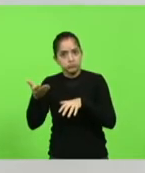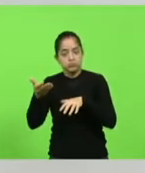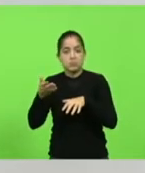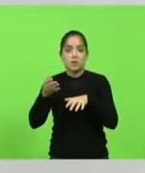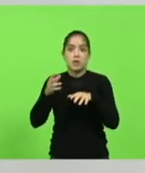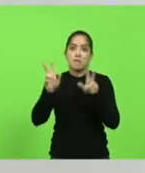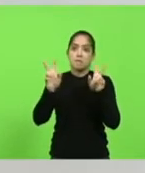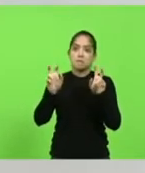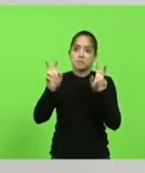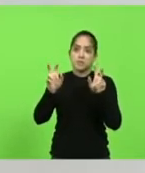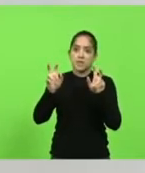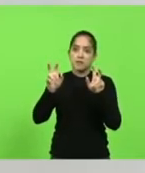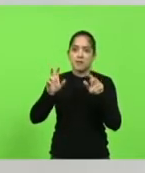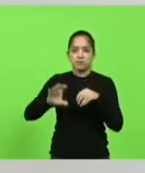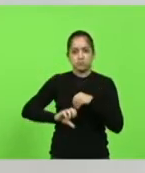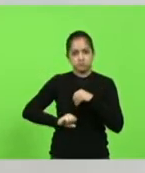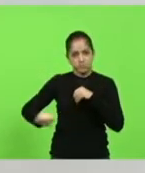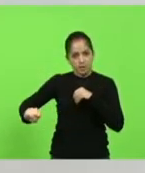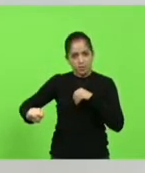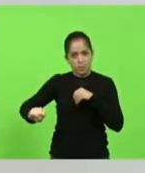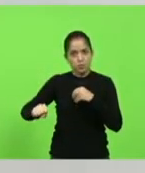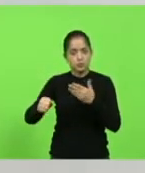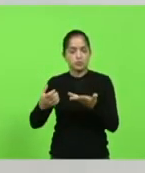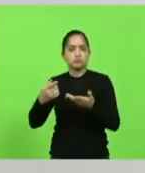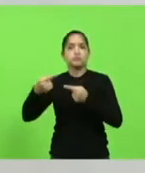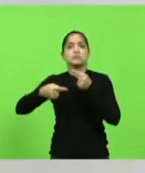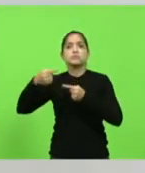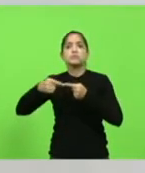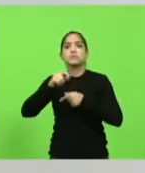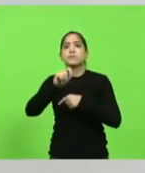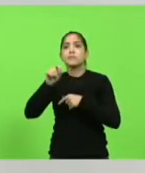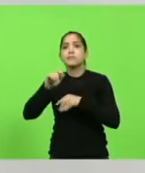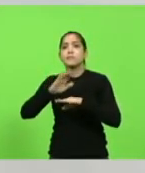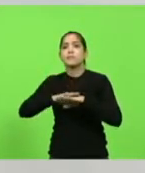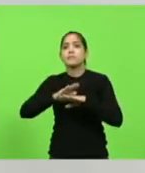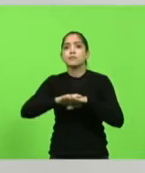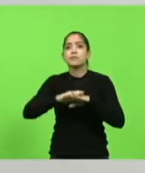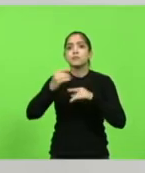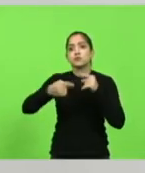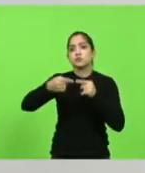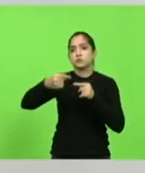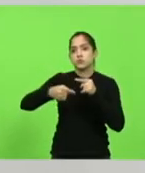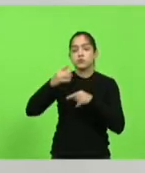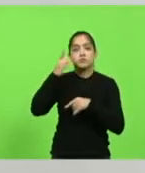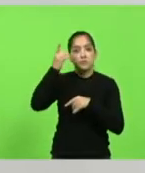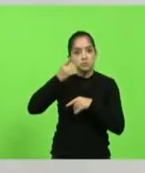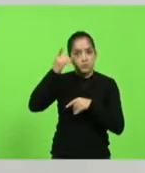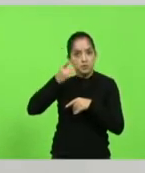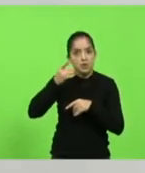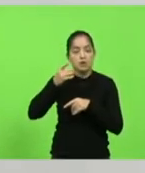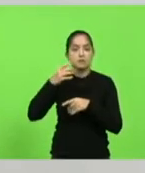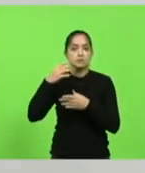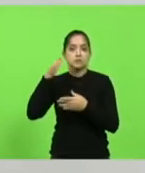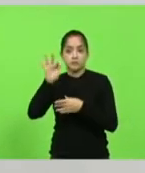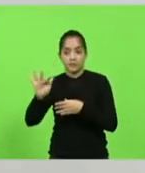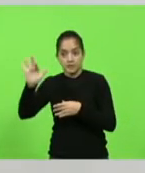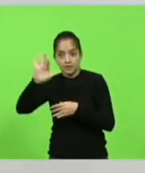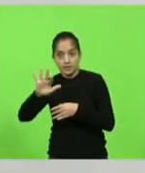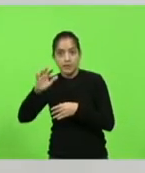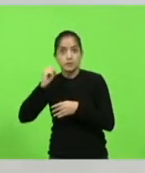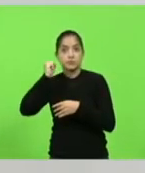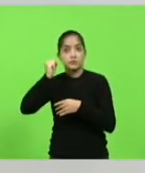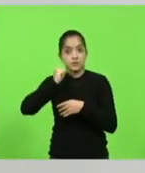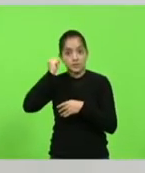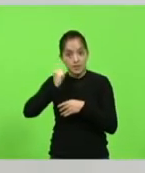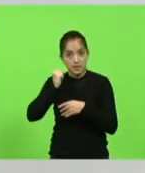exemplo. Quem tem que discutir o aborto são os deputados federais e o Senado. São eles